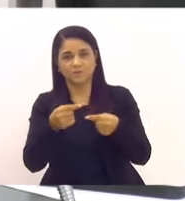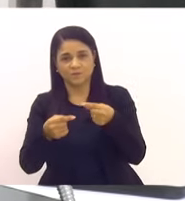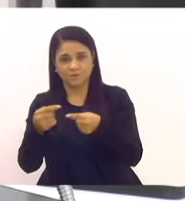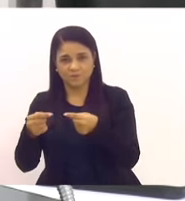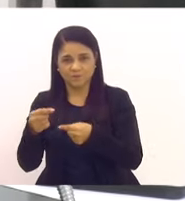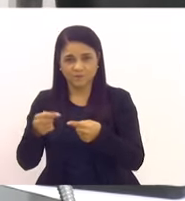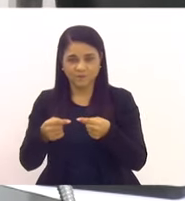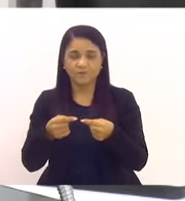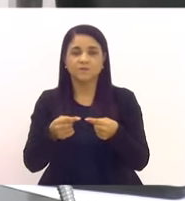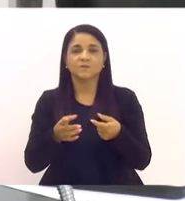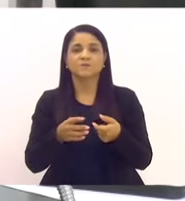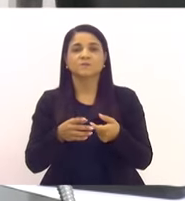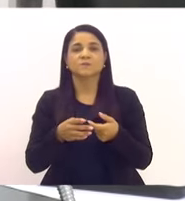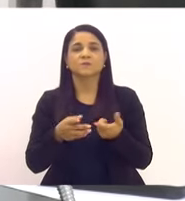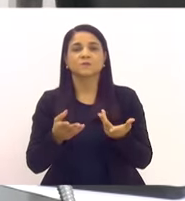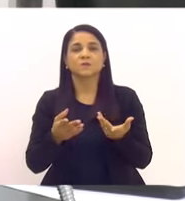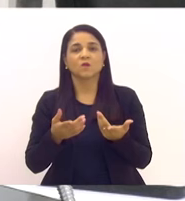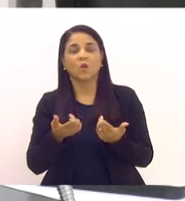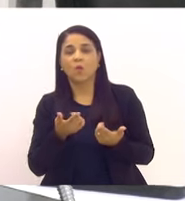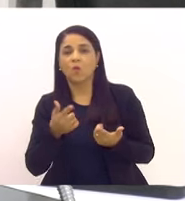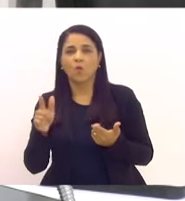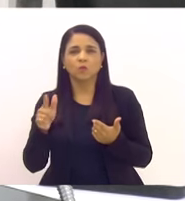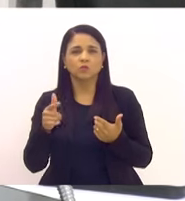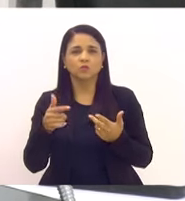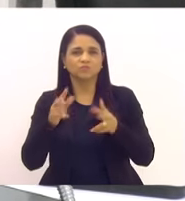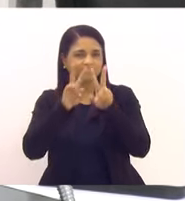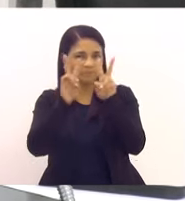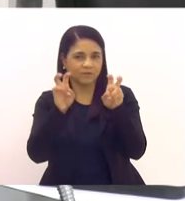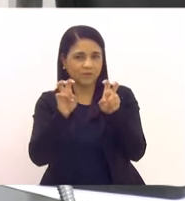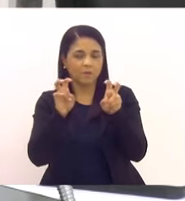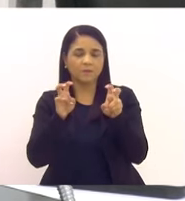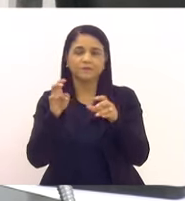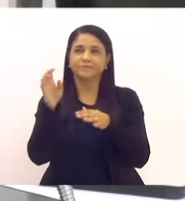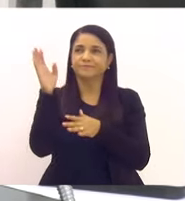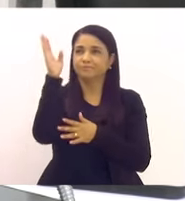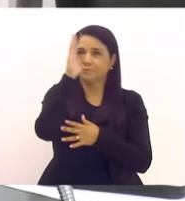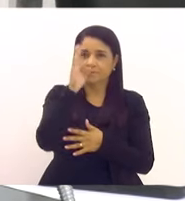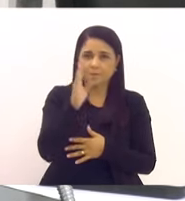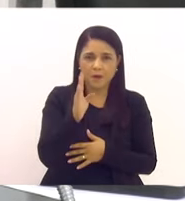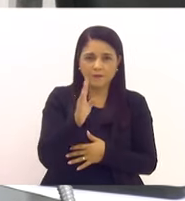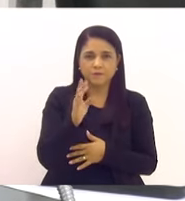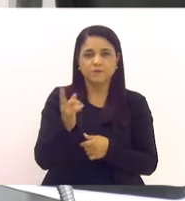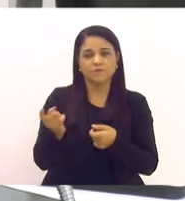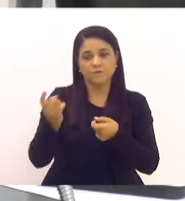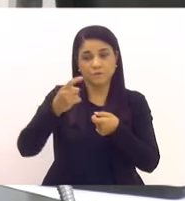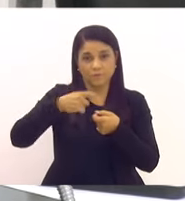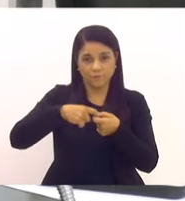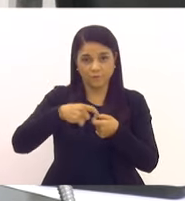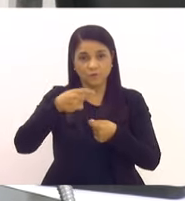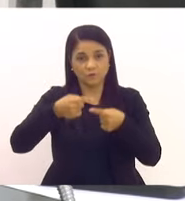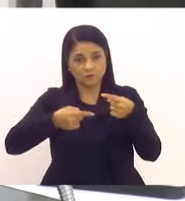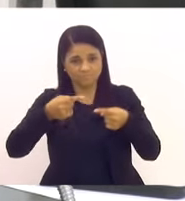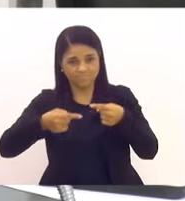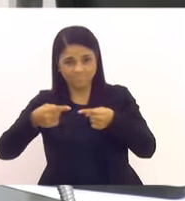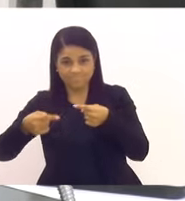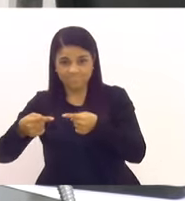nunca saiu das discussões e outros casos que aconteceram no Brasil afora aí tornaram a discussão